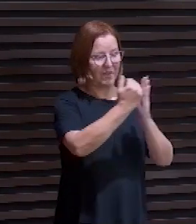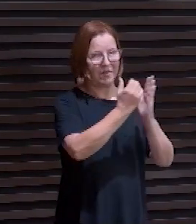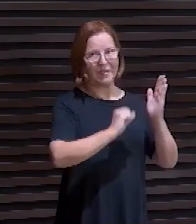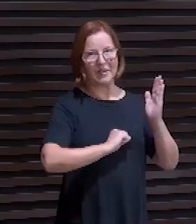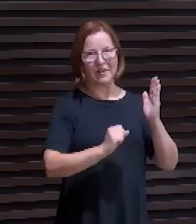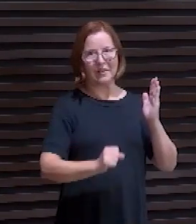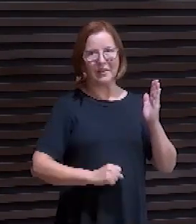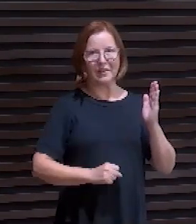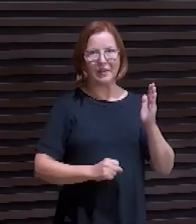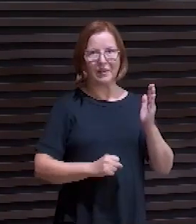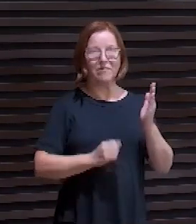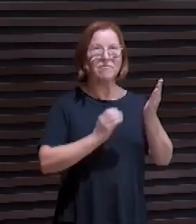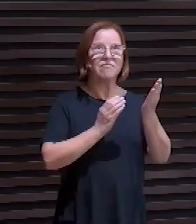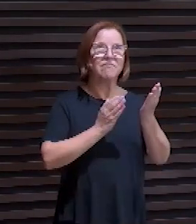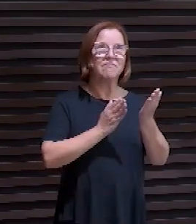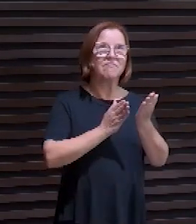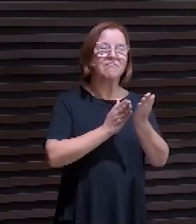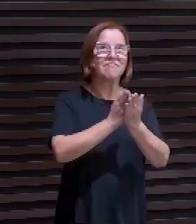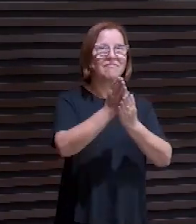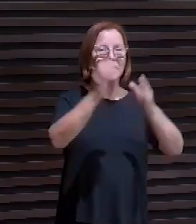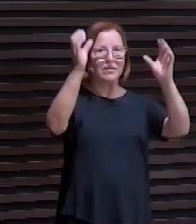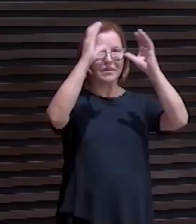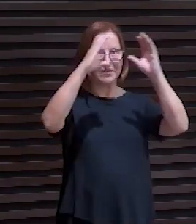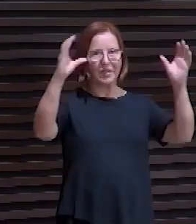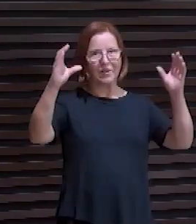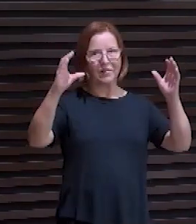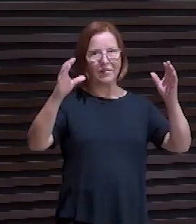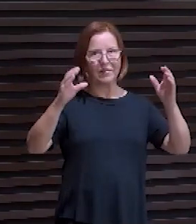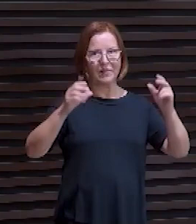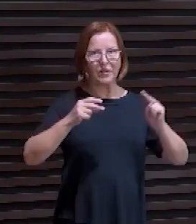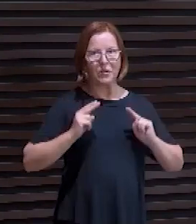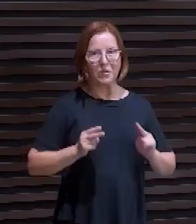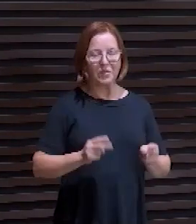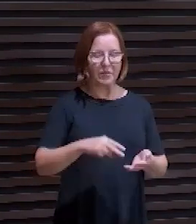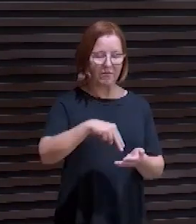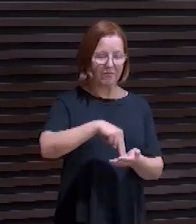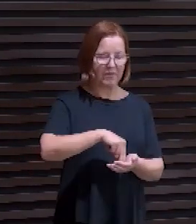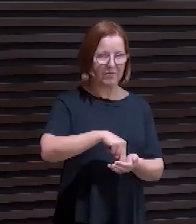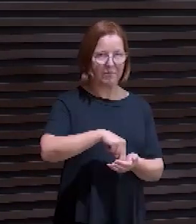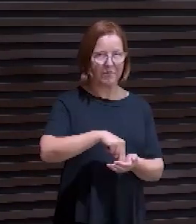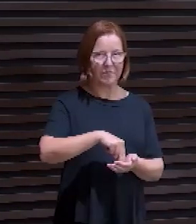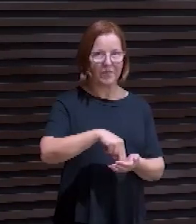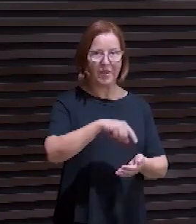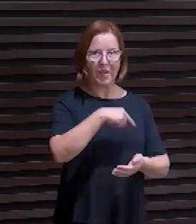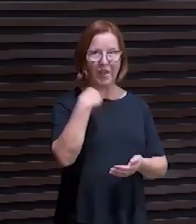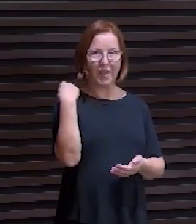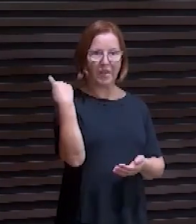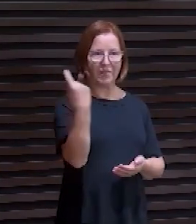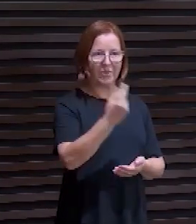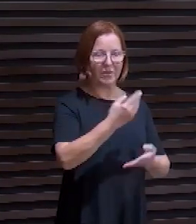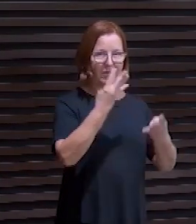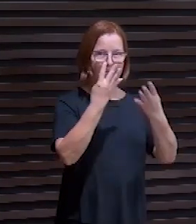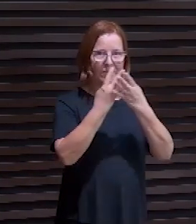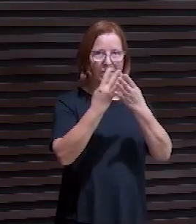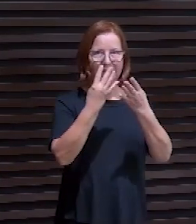os céus, conservemos firmes a nossa